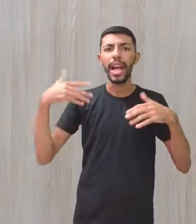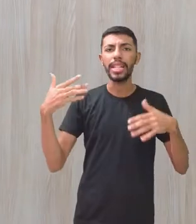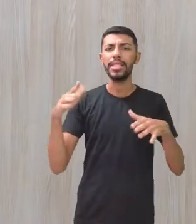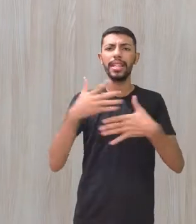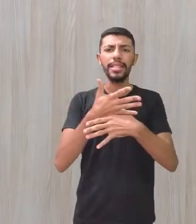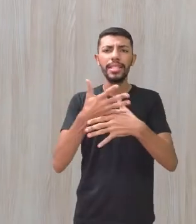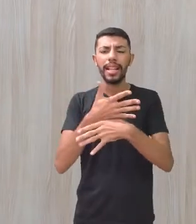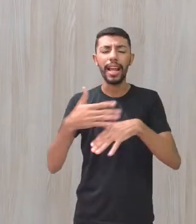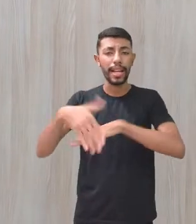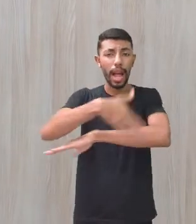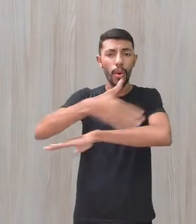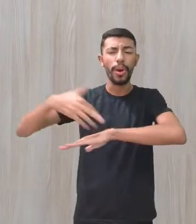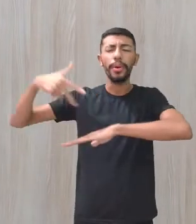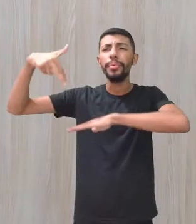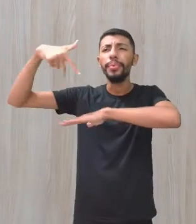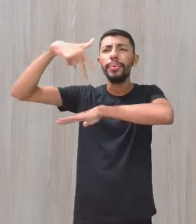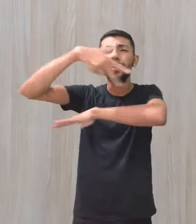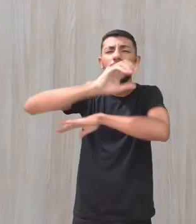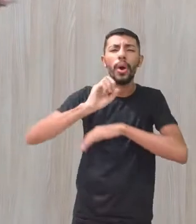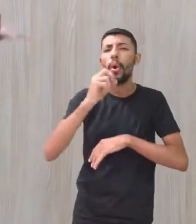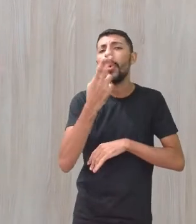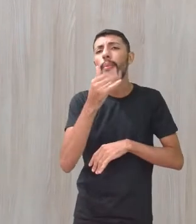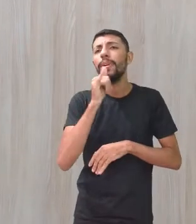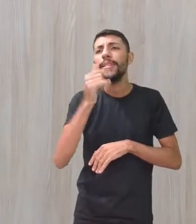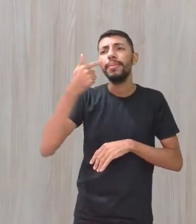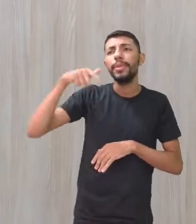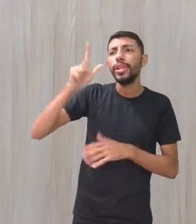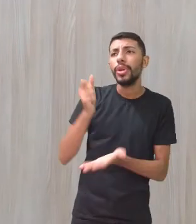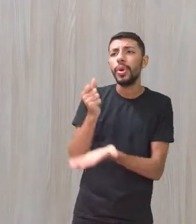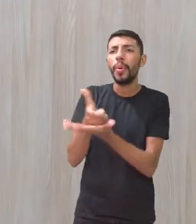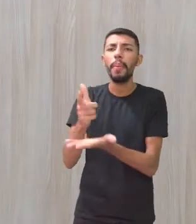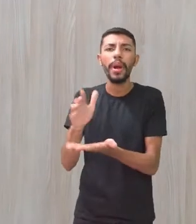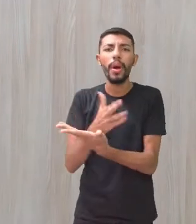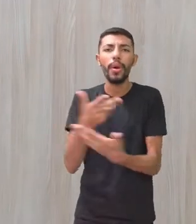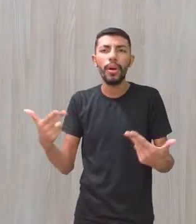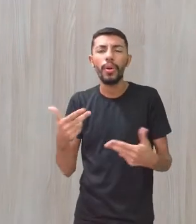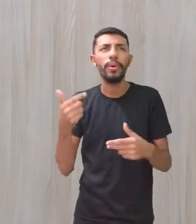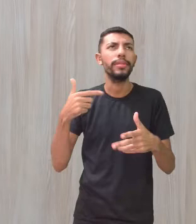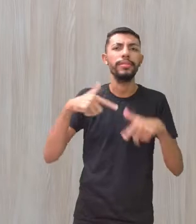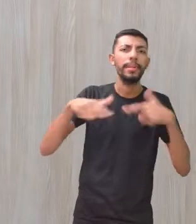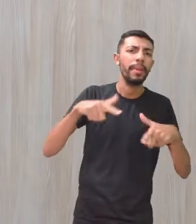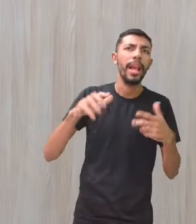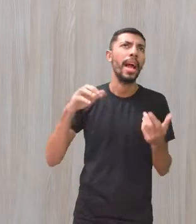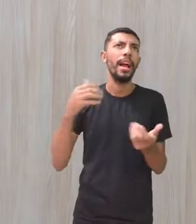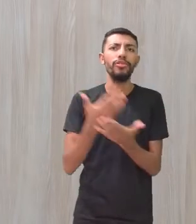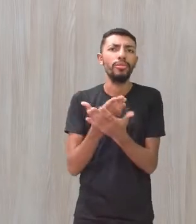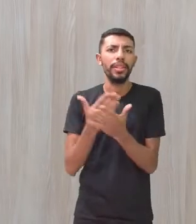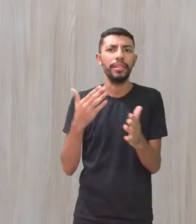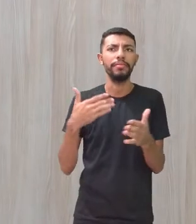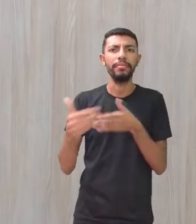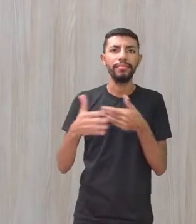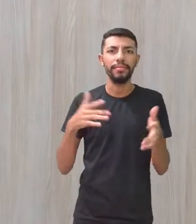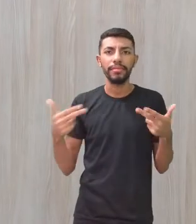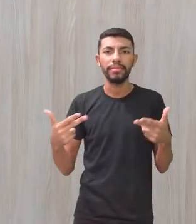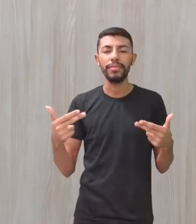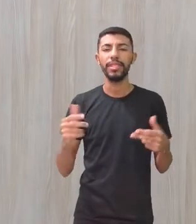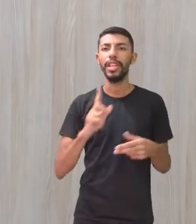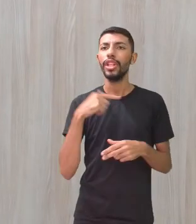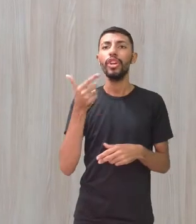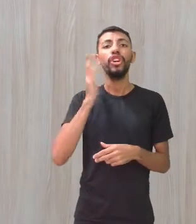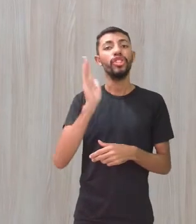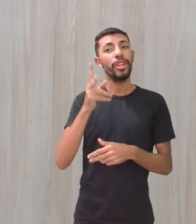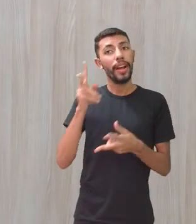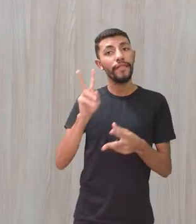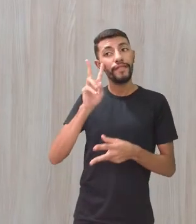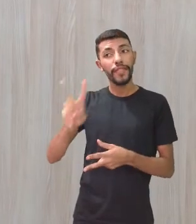pelas ruas, de repente ir comprar alguma coisa no centro, ou ir estudar e trabalhar, a gente já está vendo esse gênero textual o tempo todo